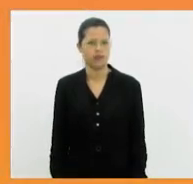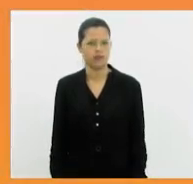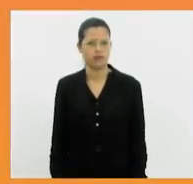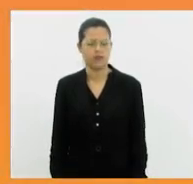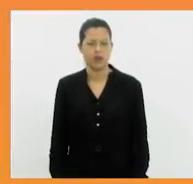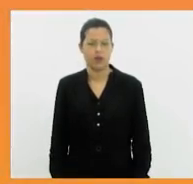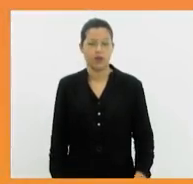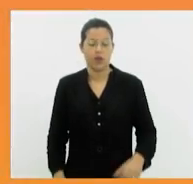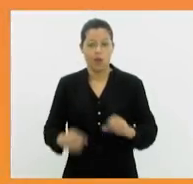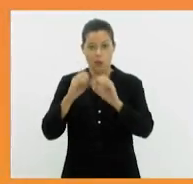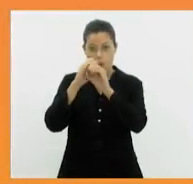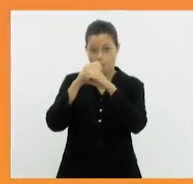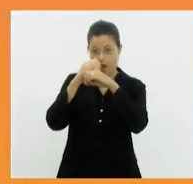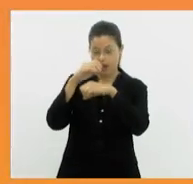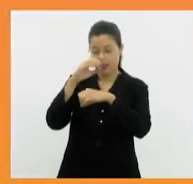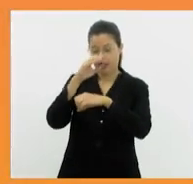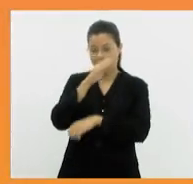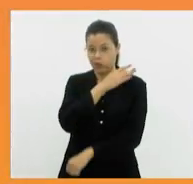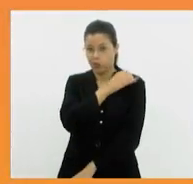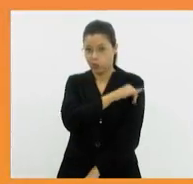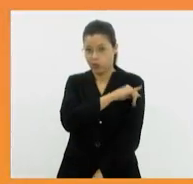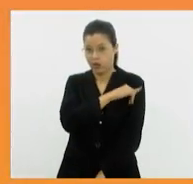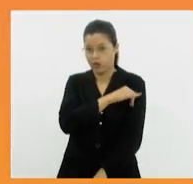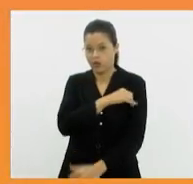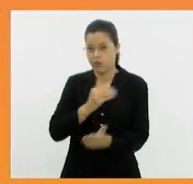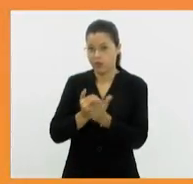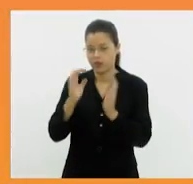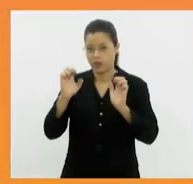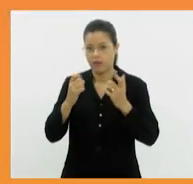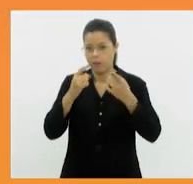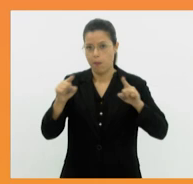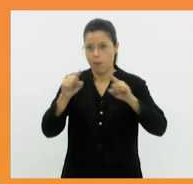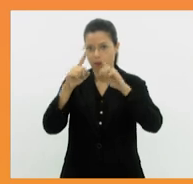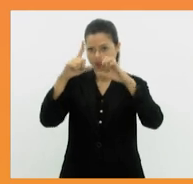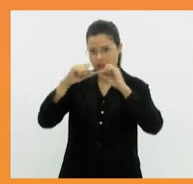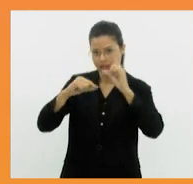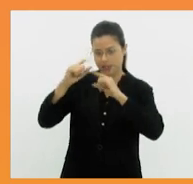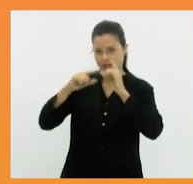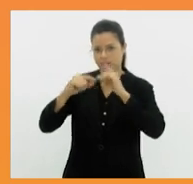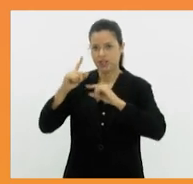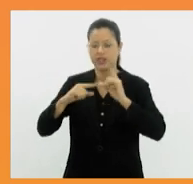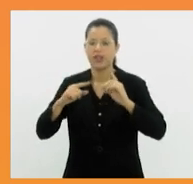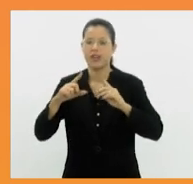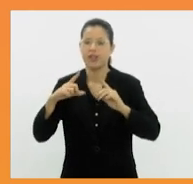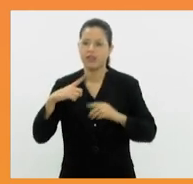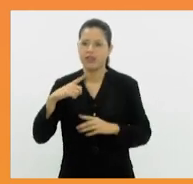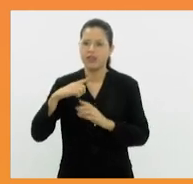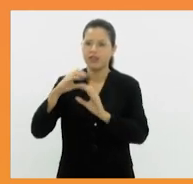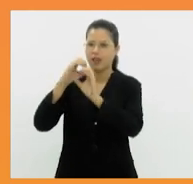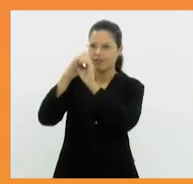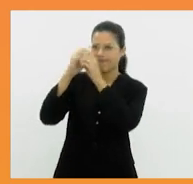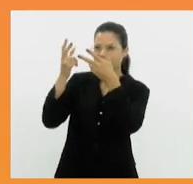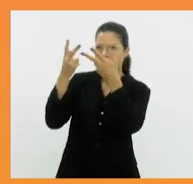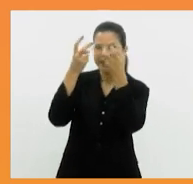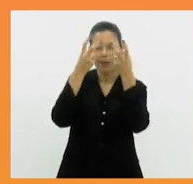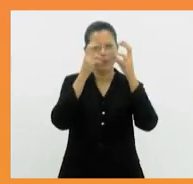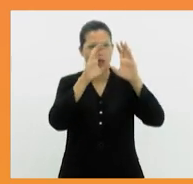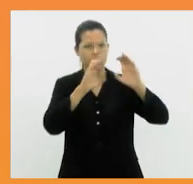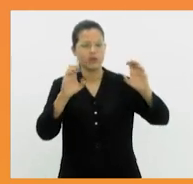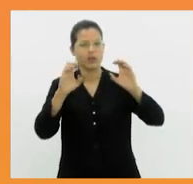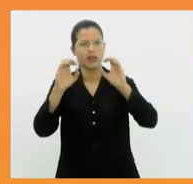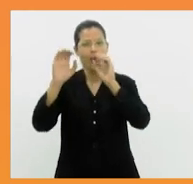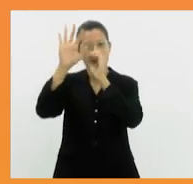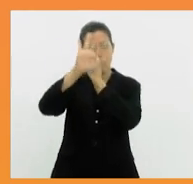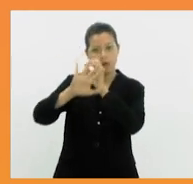O Planetário do Rio estreia hoje a programação Música nas Estrelas, um happy hour com observação do céu comandada pelos astrônomos